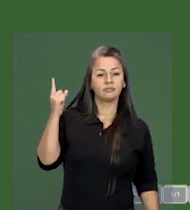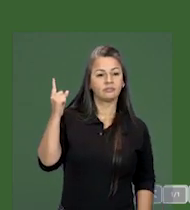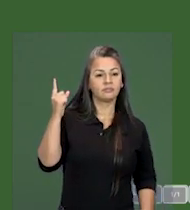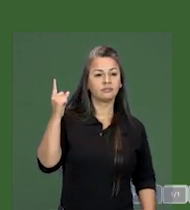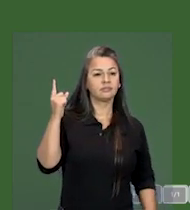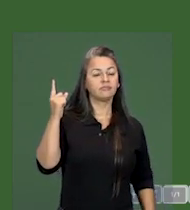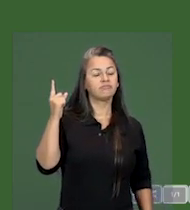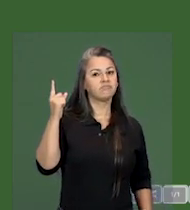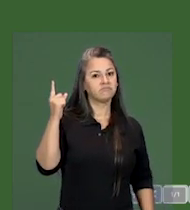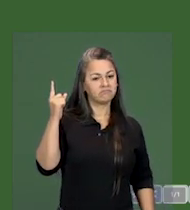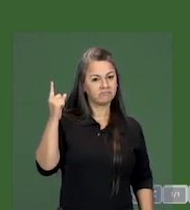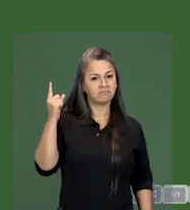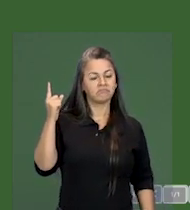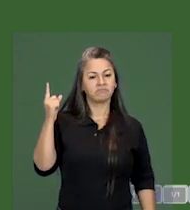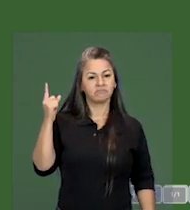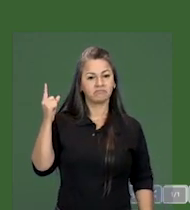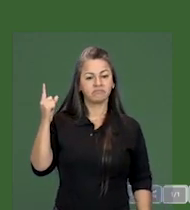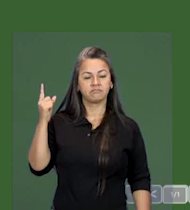34,4.